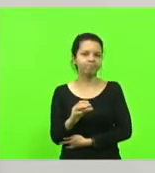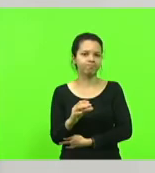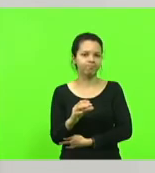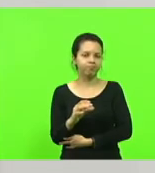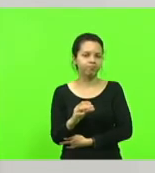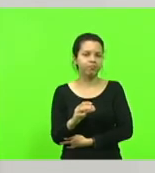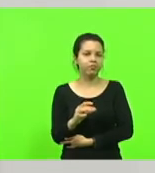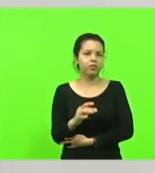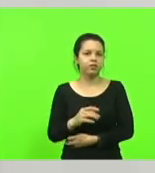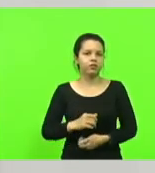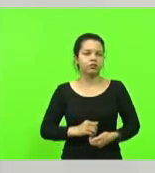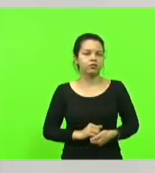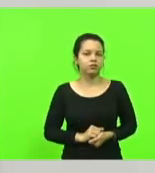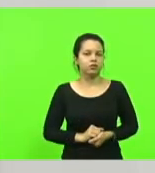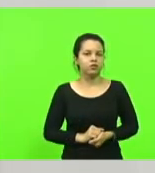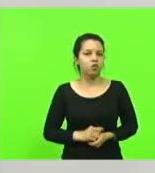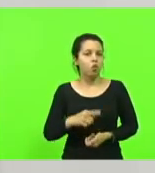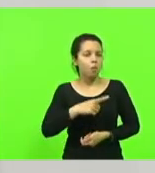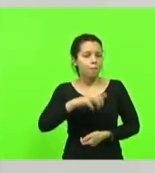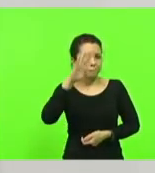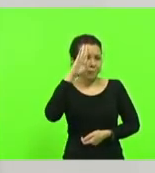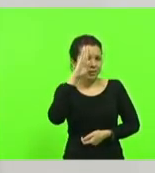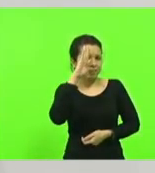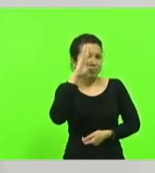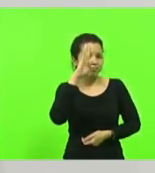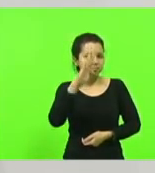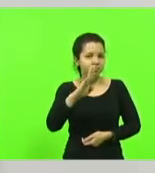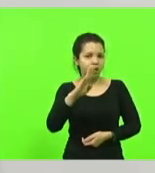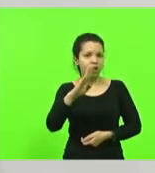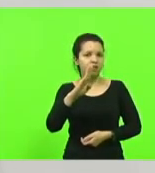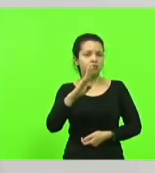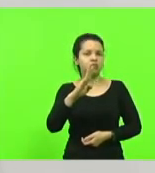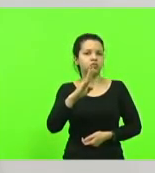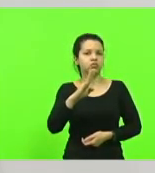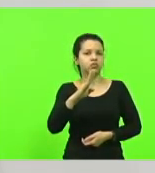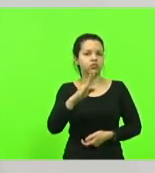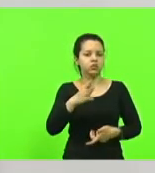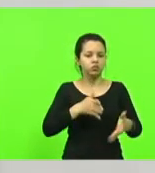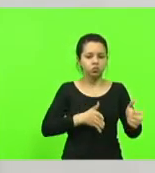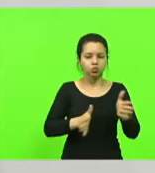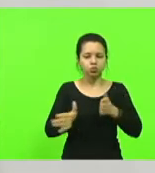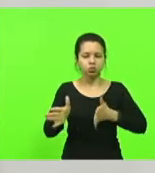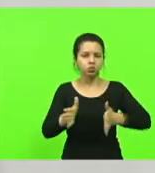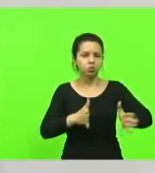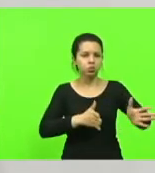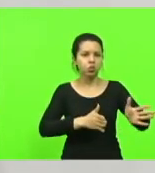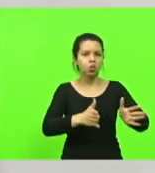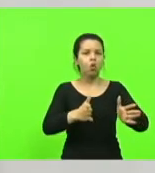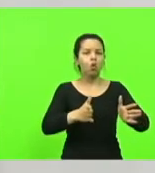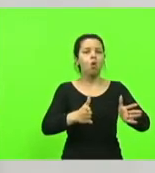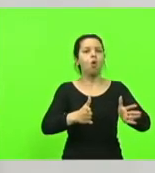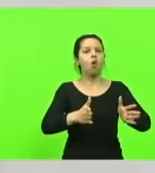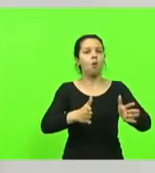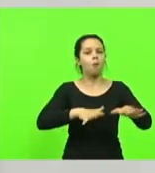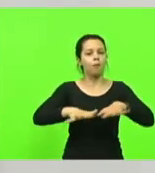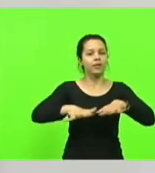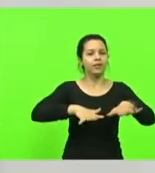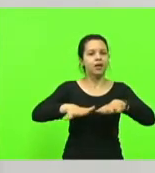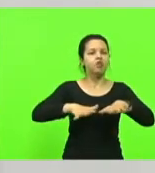As nossas principais artérias de mobilidade são as rodovias